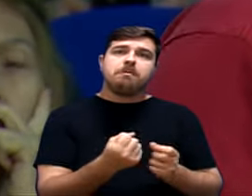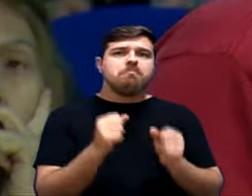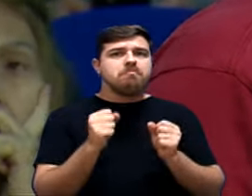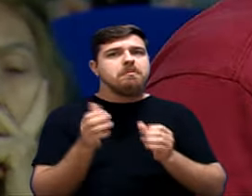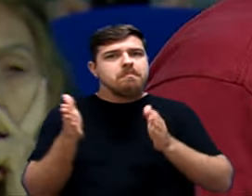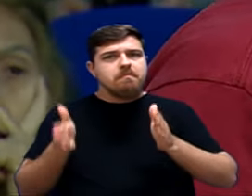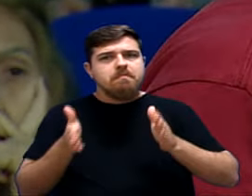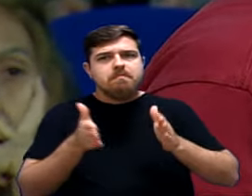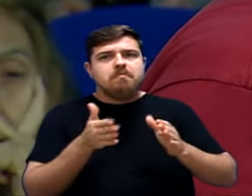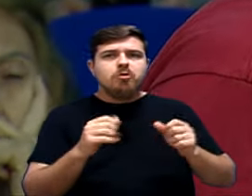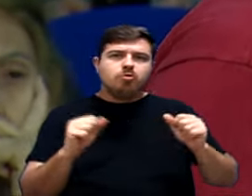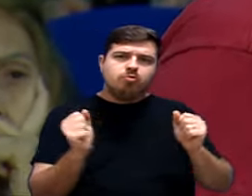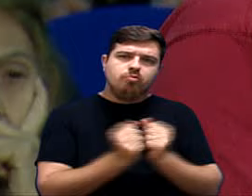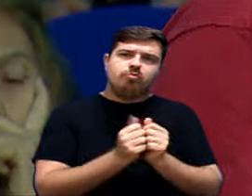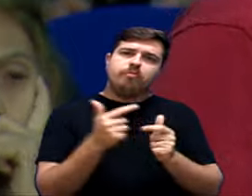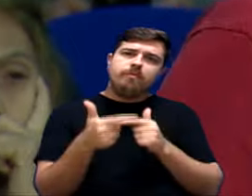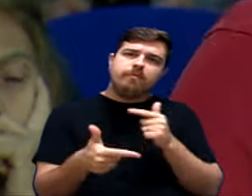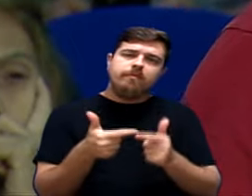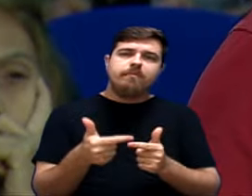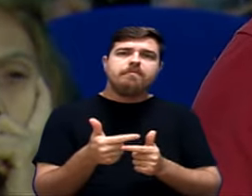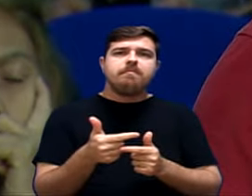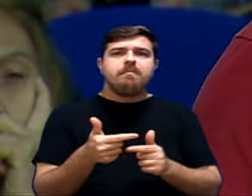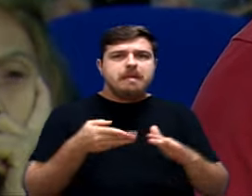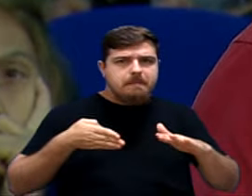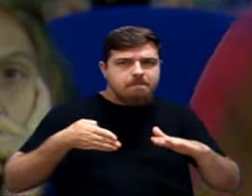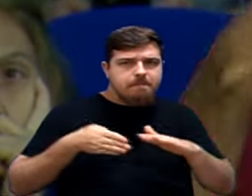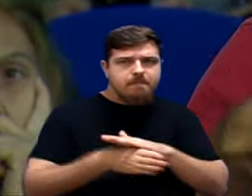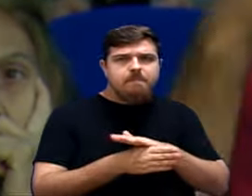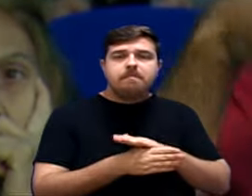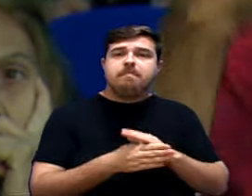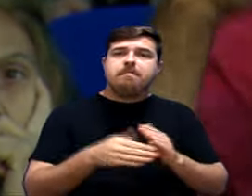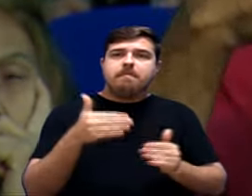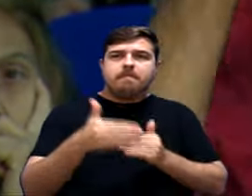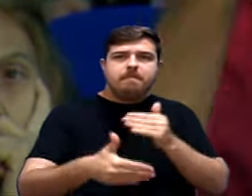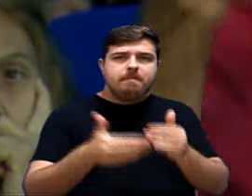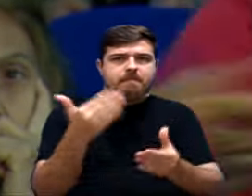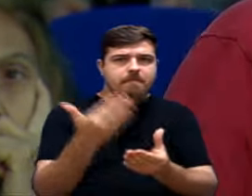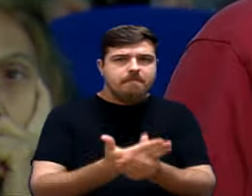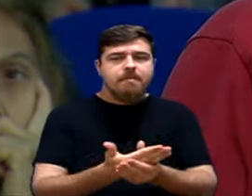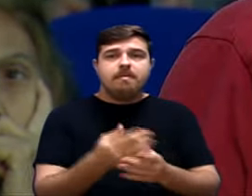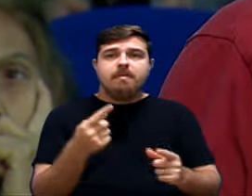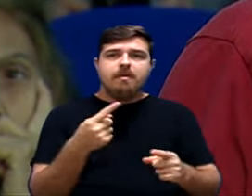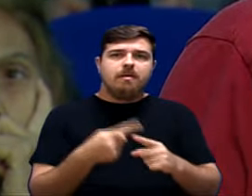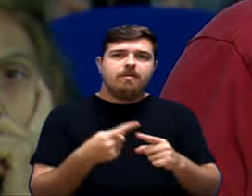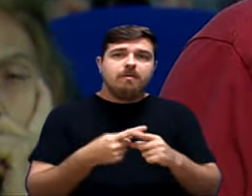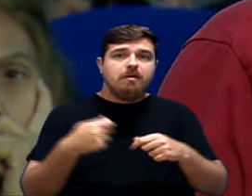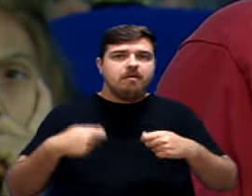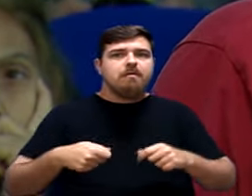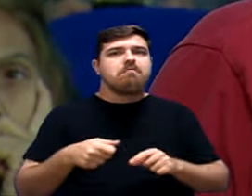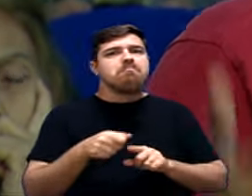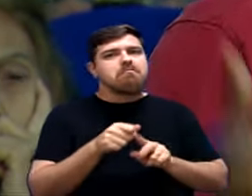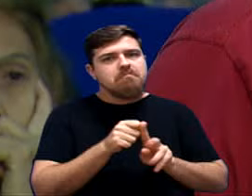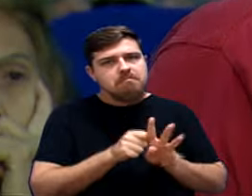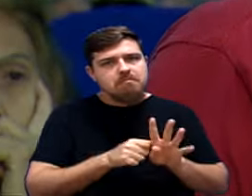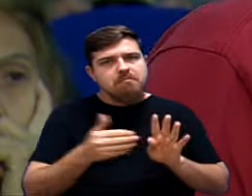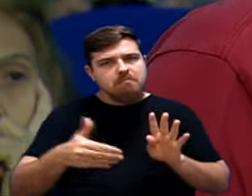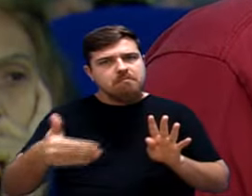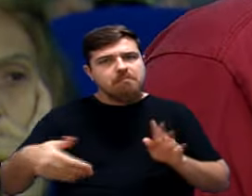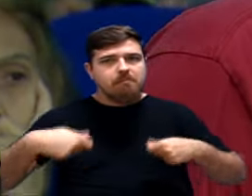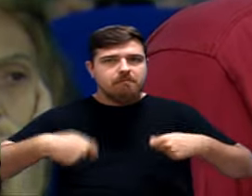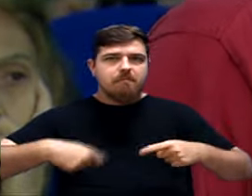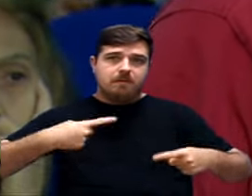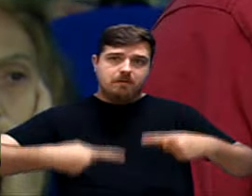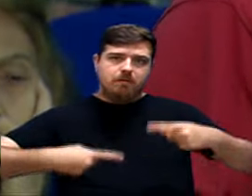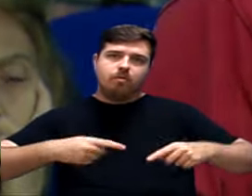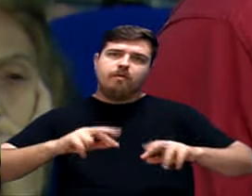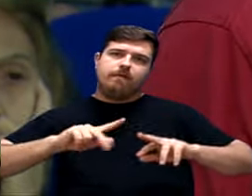organizar uma ação conjunta da gente intervir nesse processo inclusive brigar para que tenha prazo suficiente para pra gente